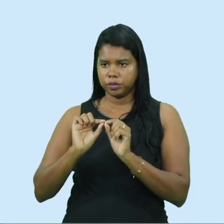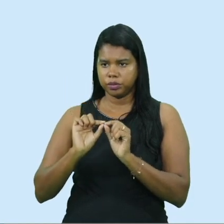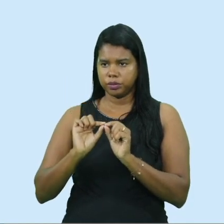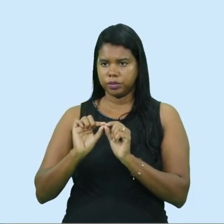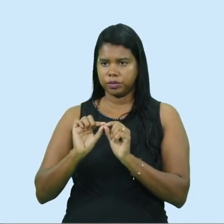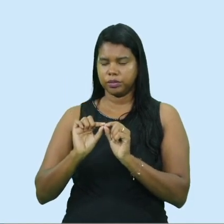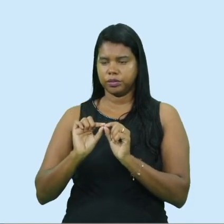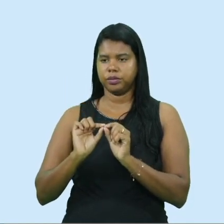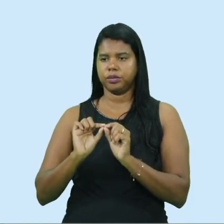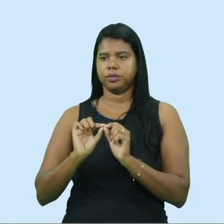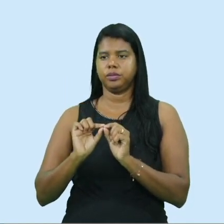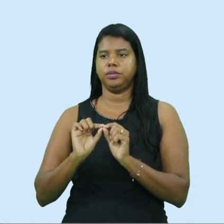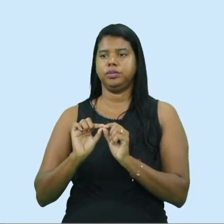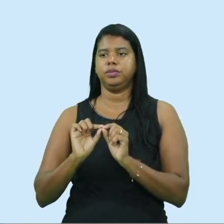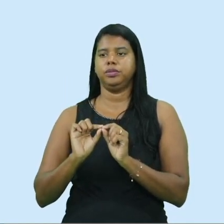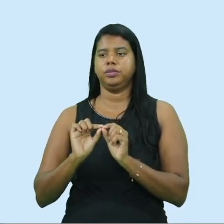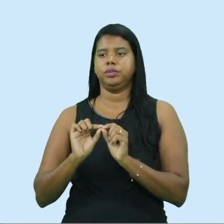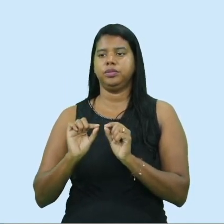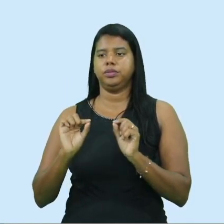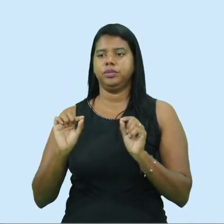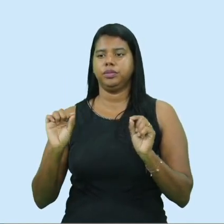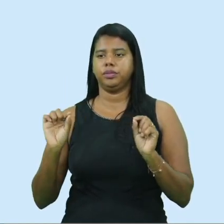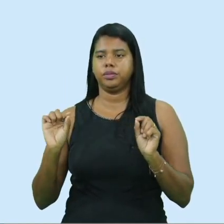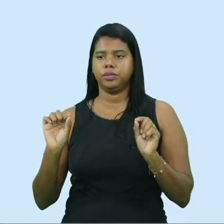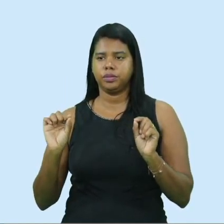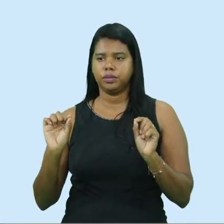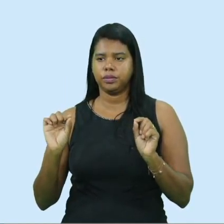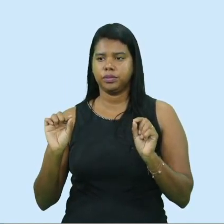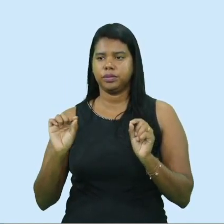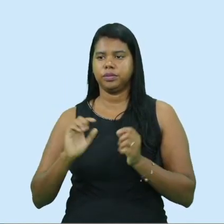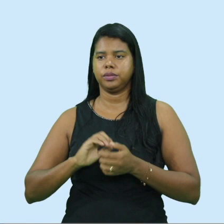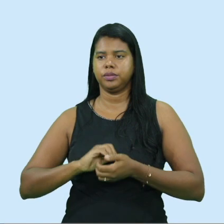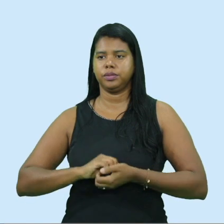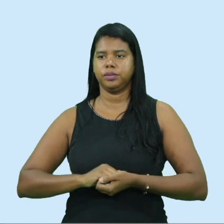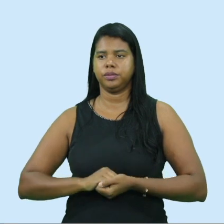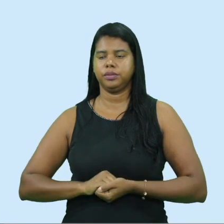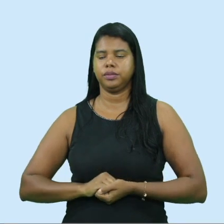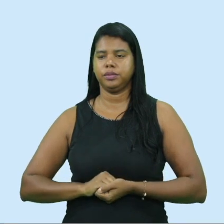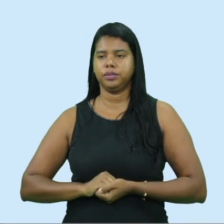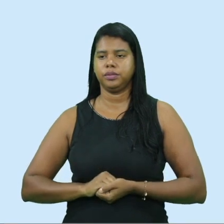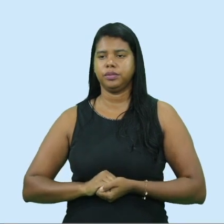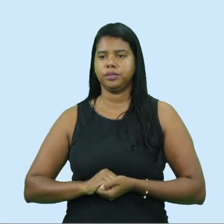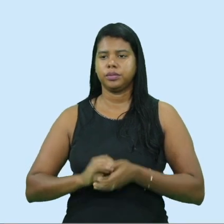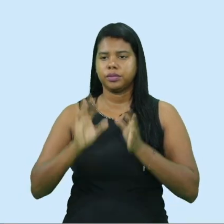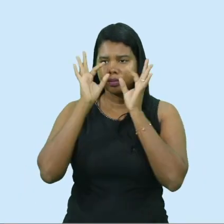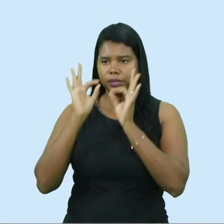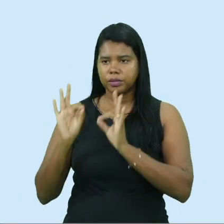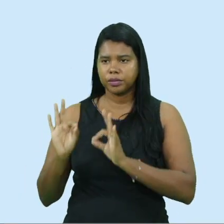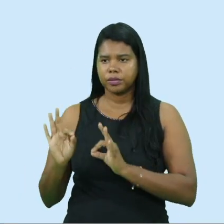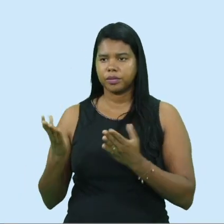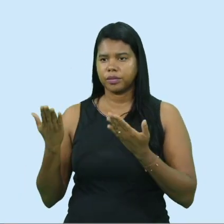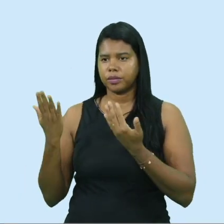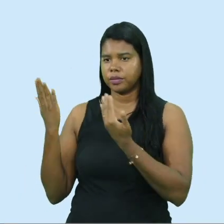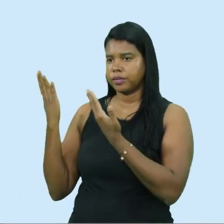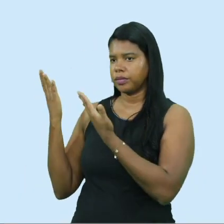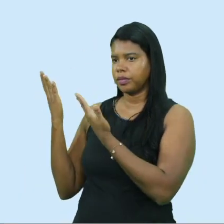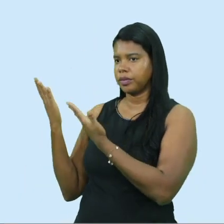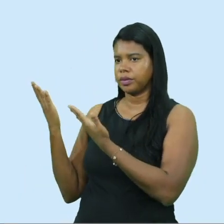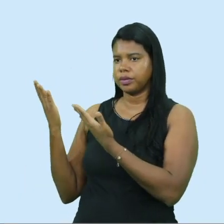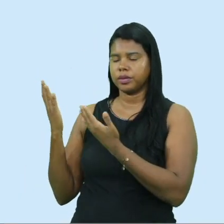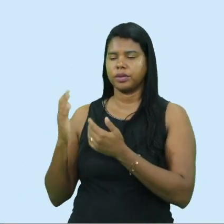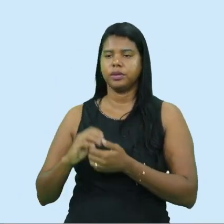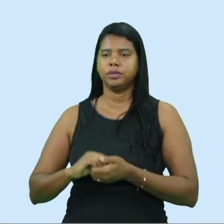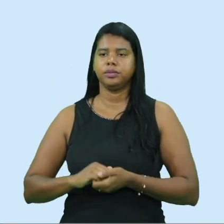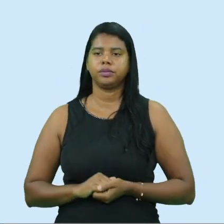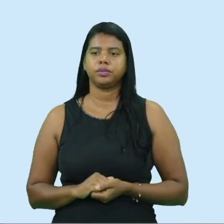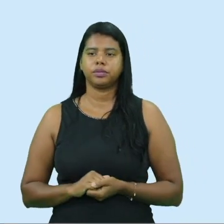da descendente, mais um espaço extra. A gente vai ver isso agora aqui no outro slide,